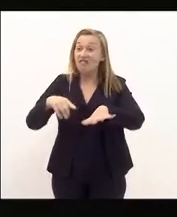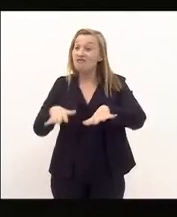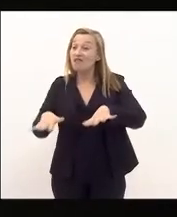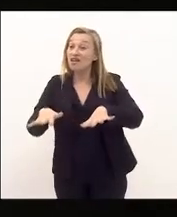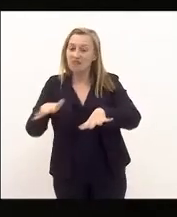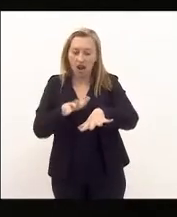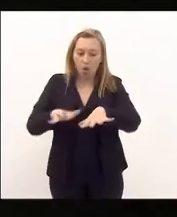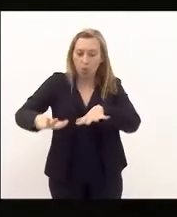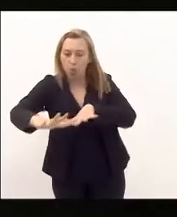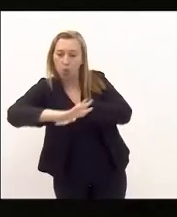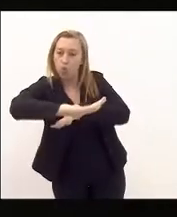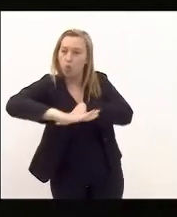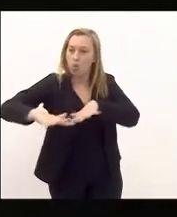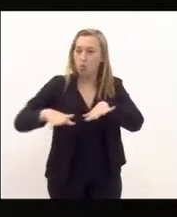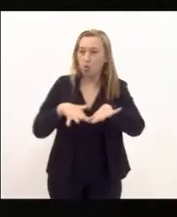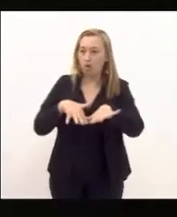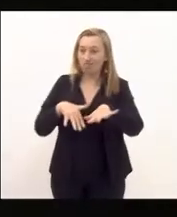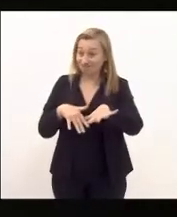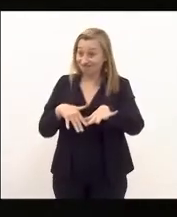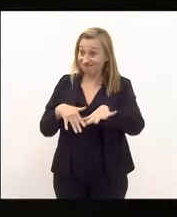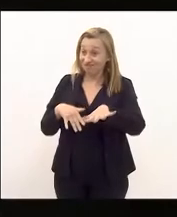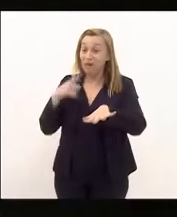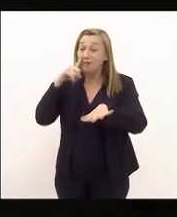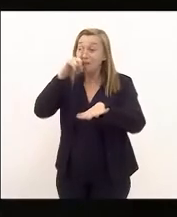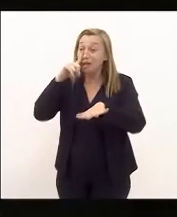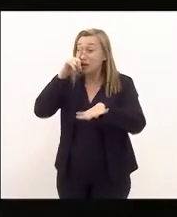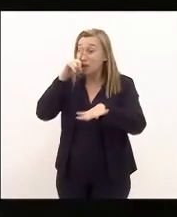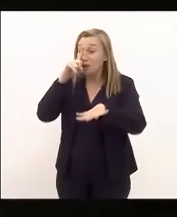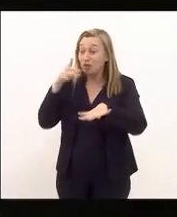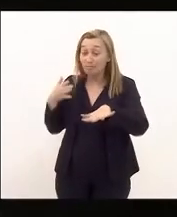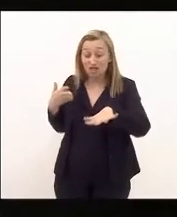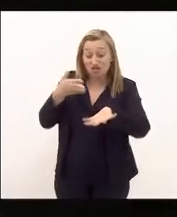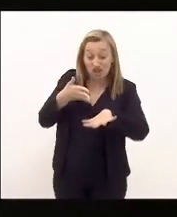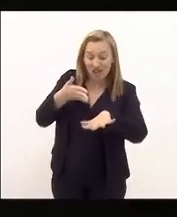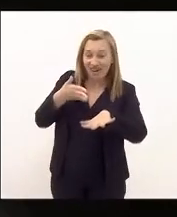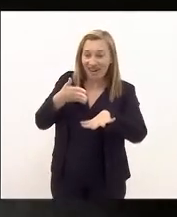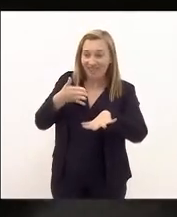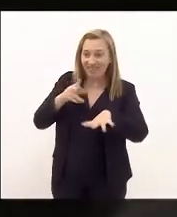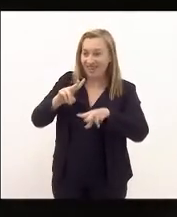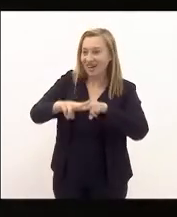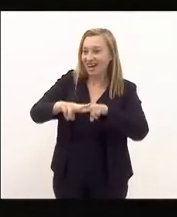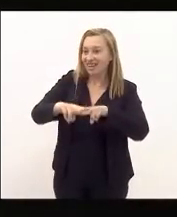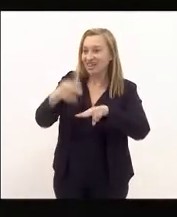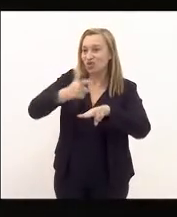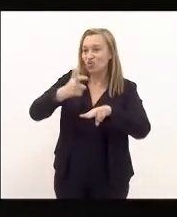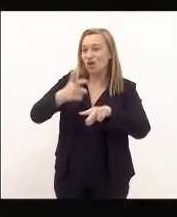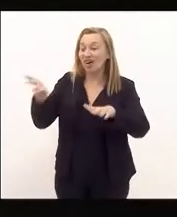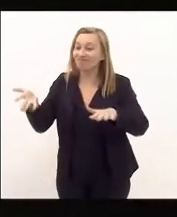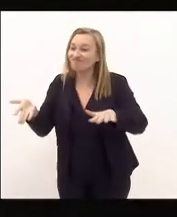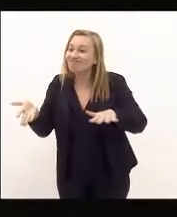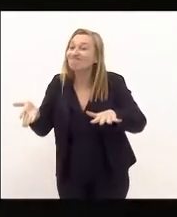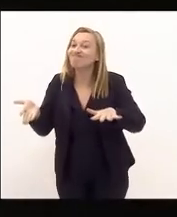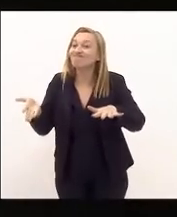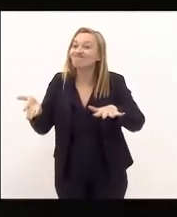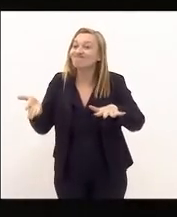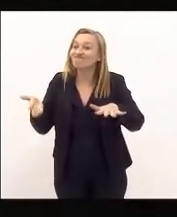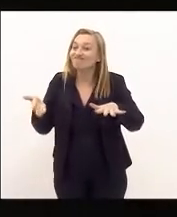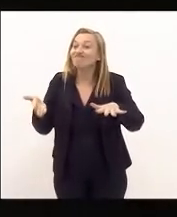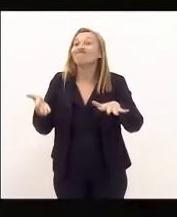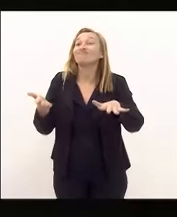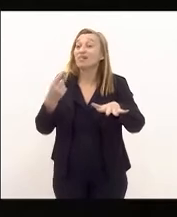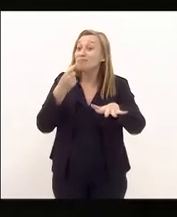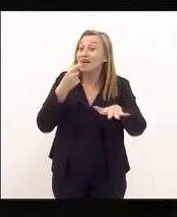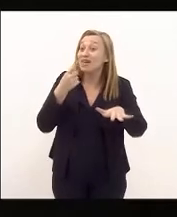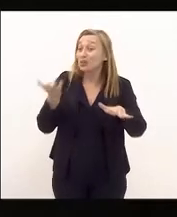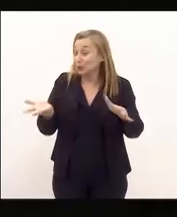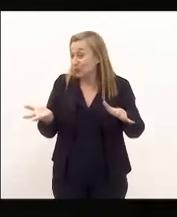projeto é nada mais, nada menos, que vai ordenar o entorno daquela localidade, com